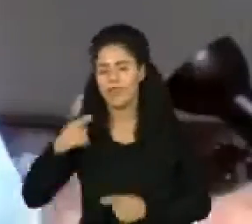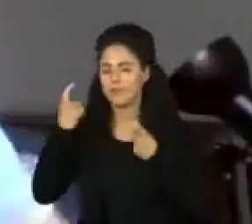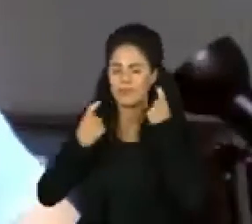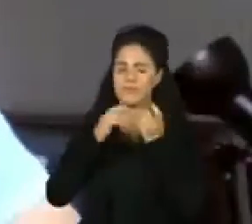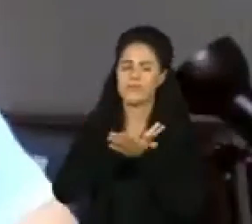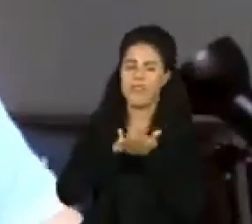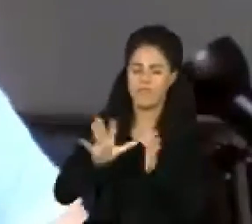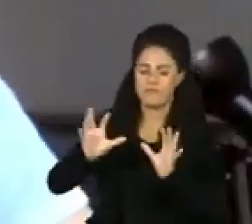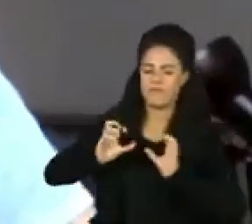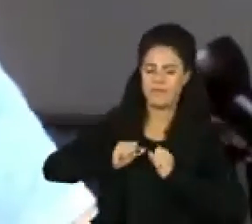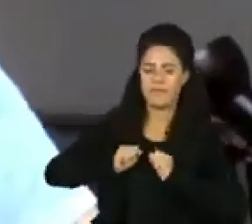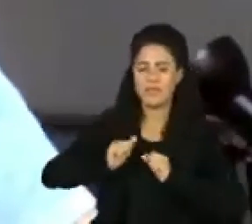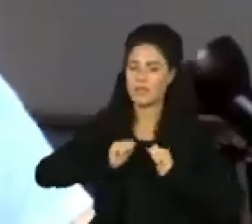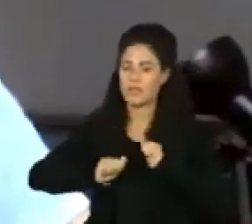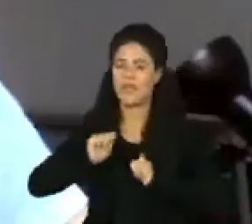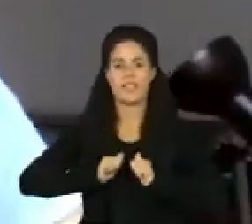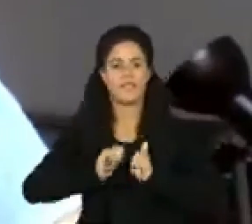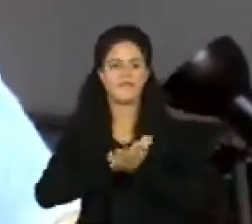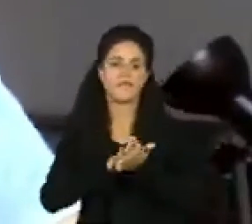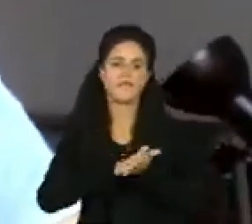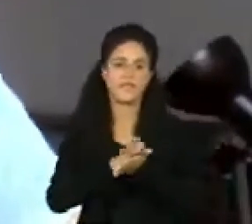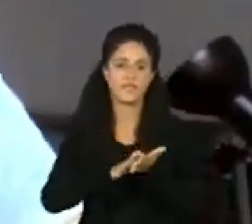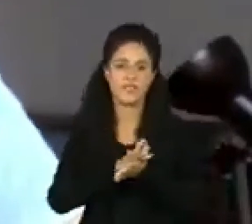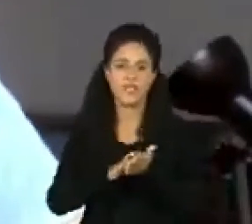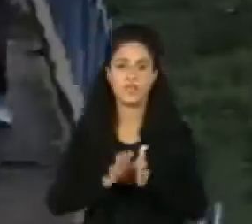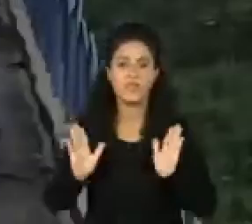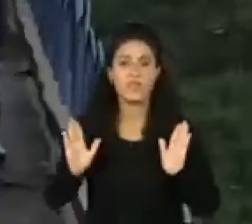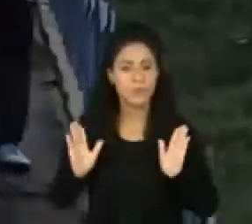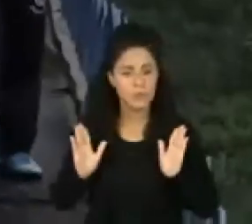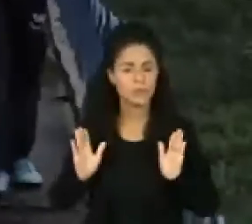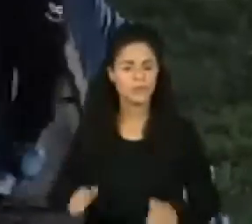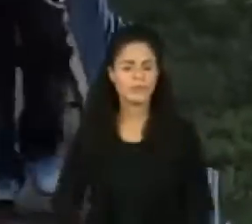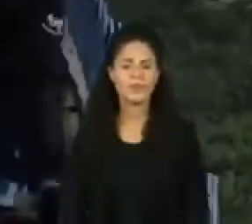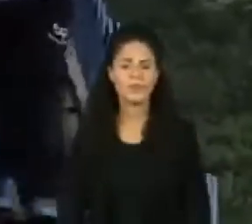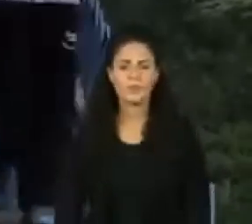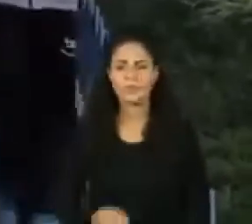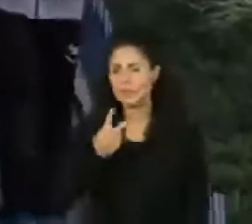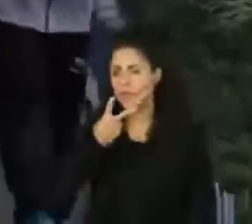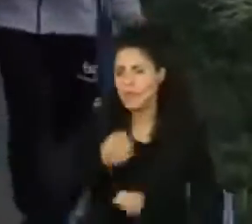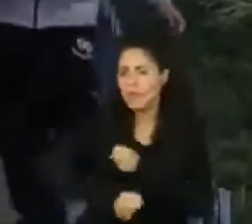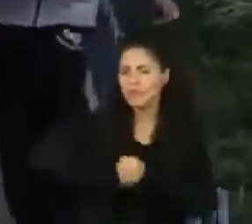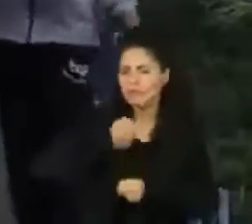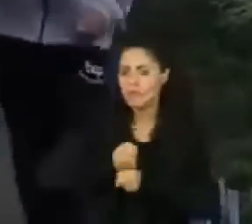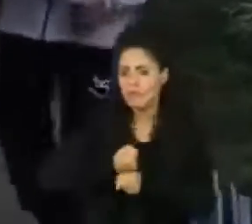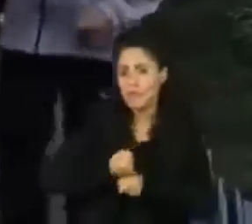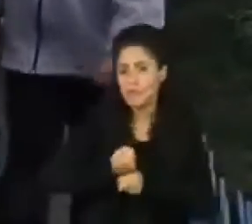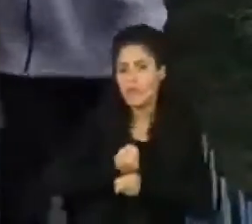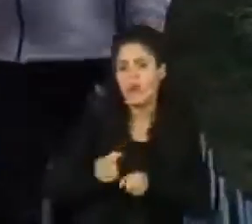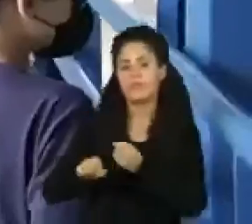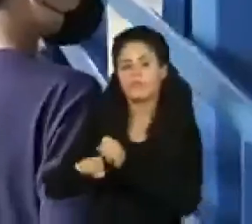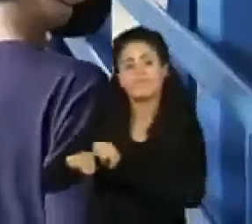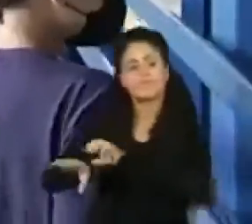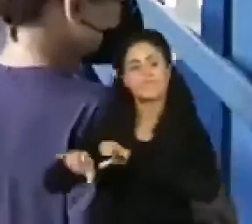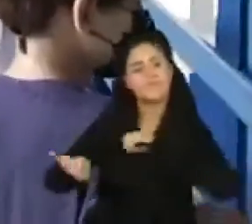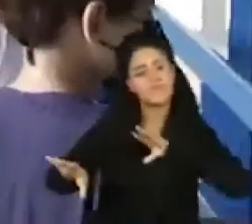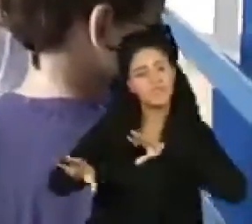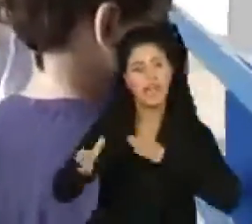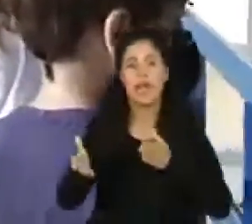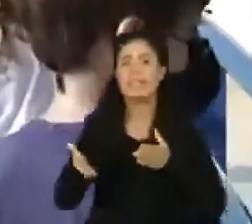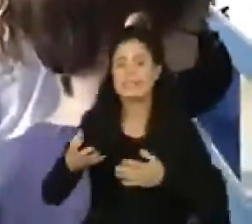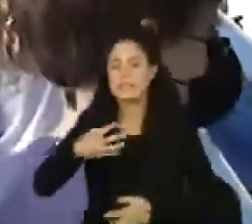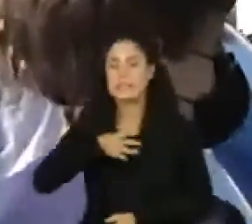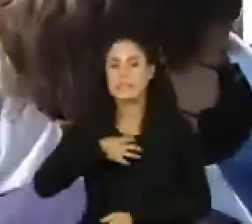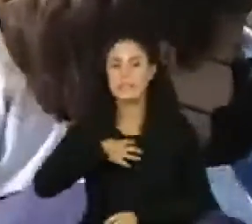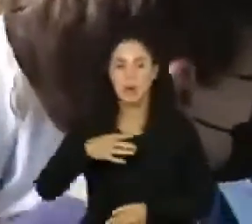precisa contaminar com ansiedade de adulto, né? Acho que já é suficiente. Os últimos 2 anos com ensino remoto ou híbrido impactaram